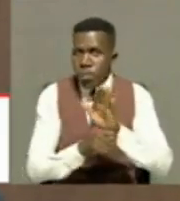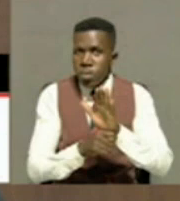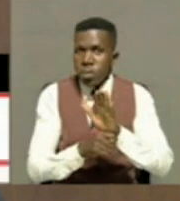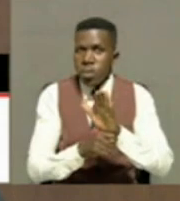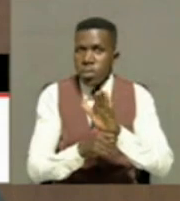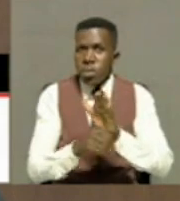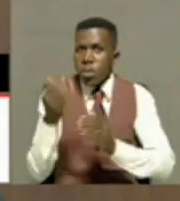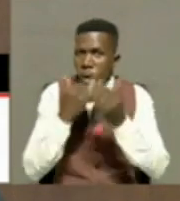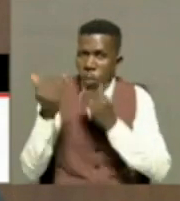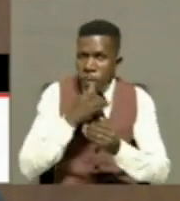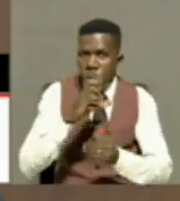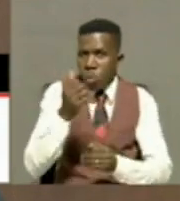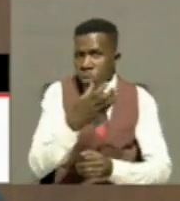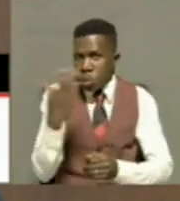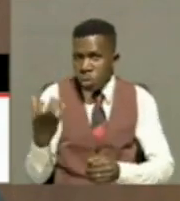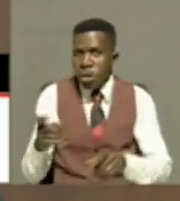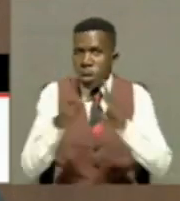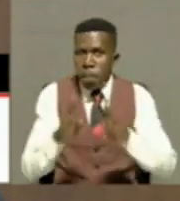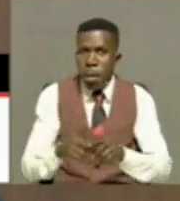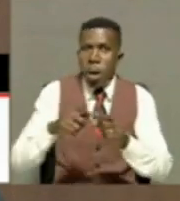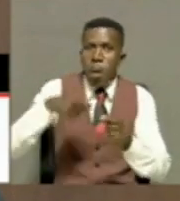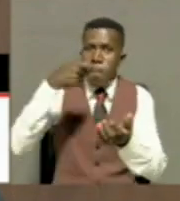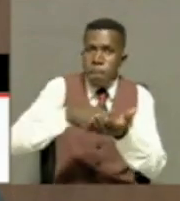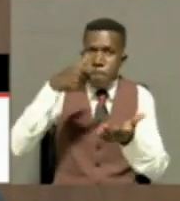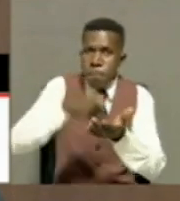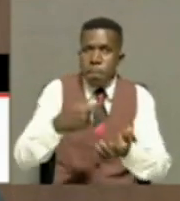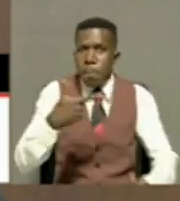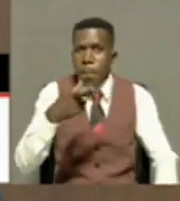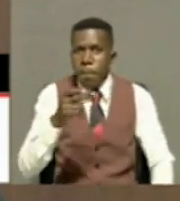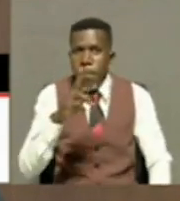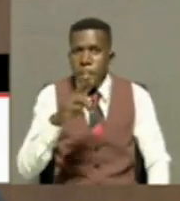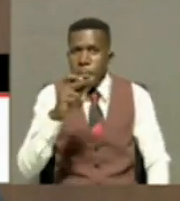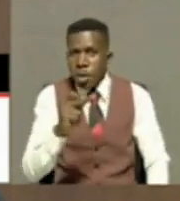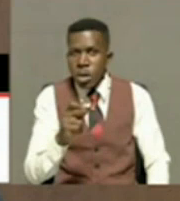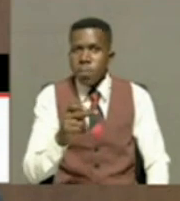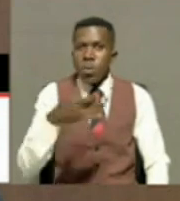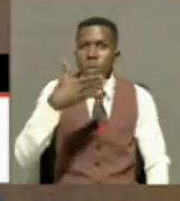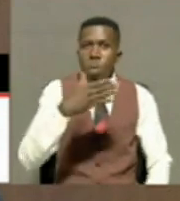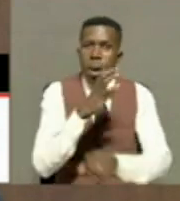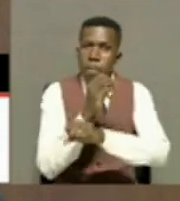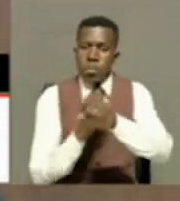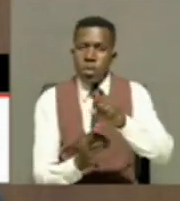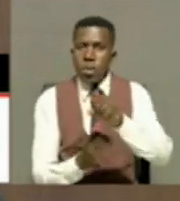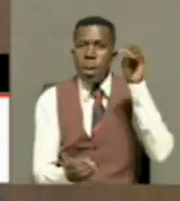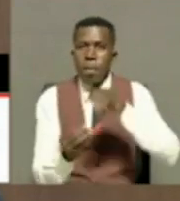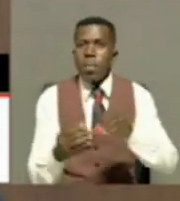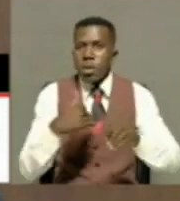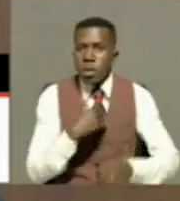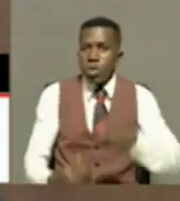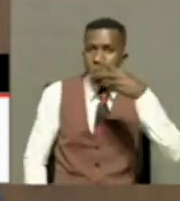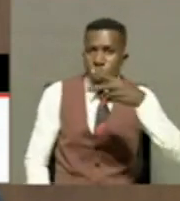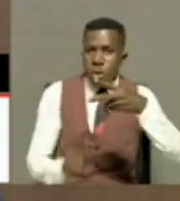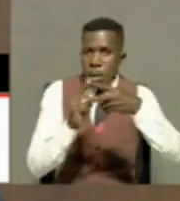1%. Aqui é também importante destacar dois temas que a pauta aduaneira